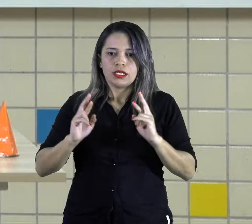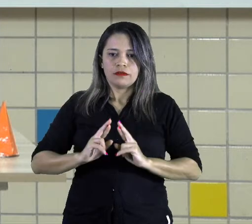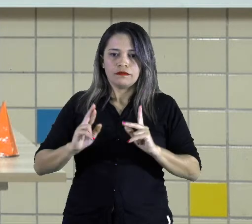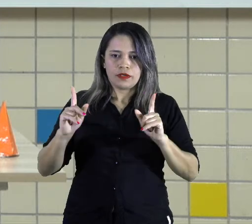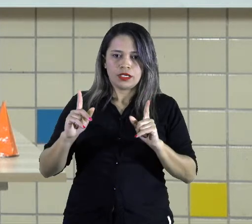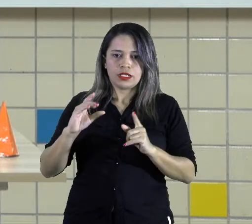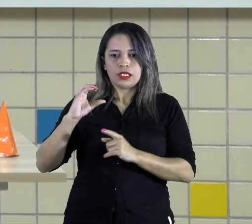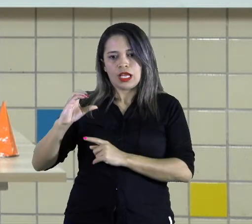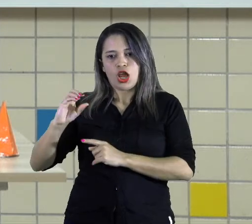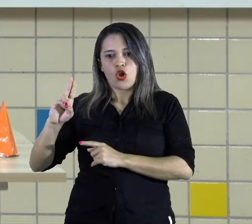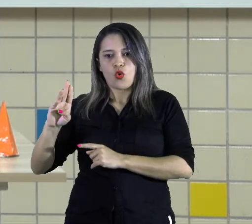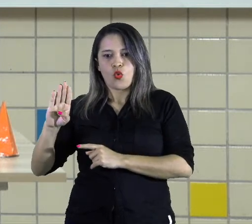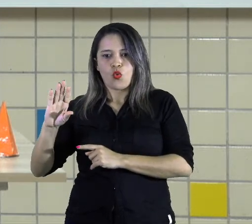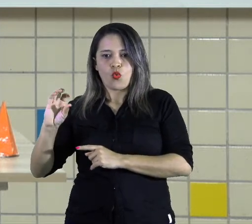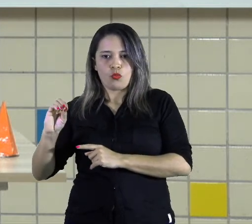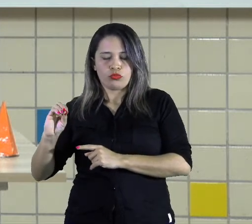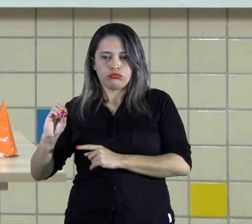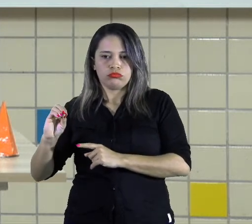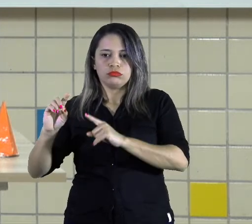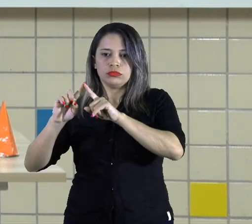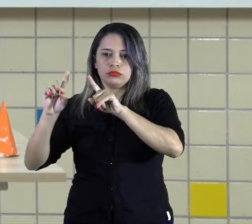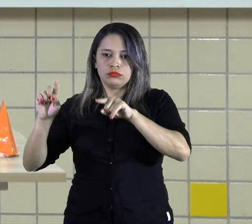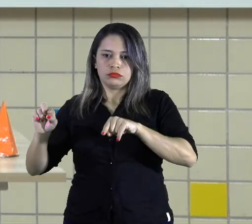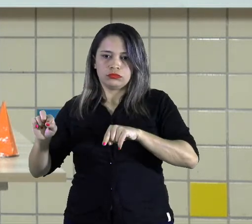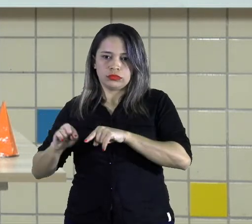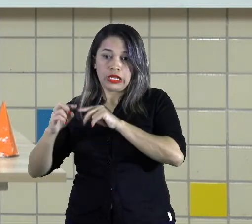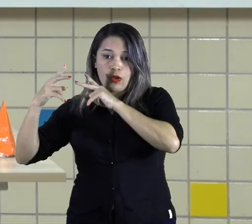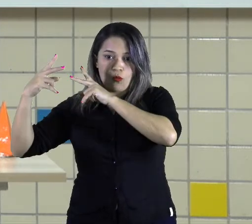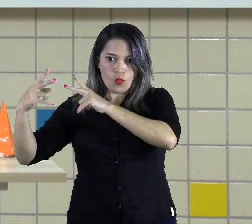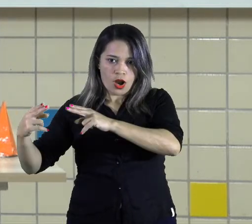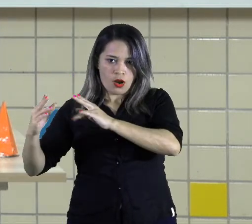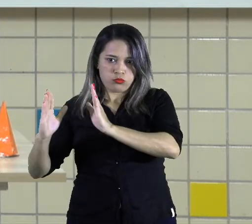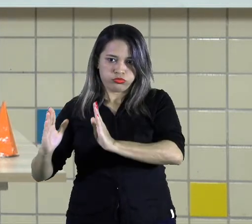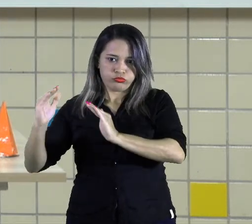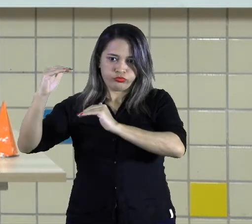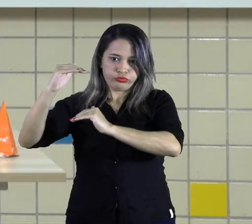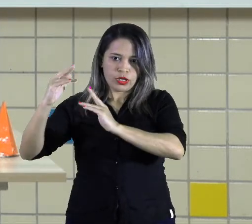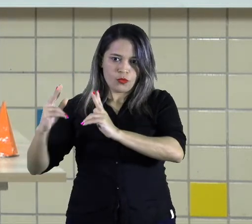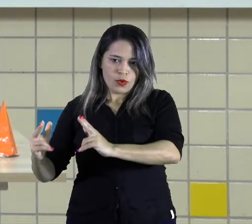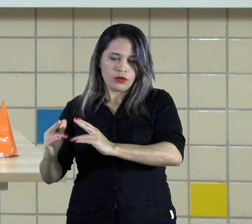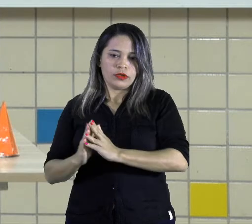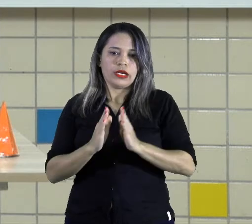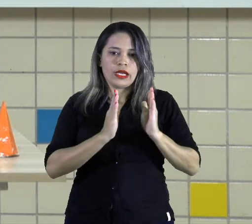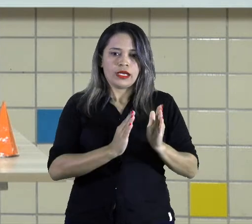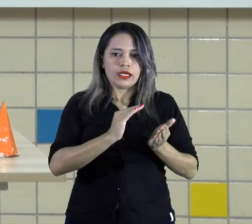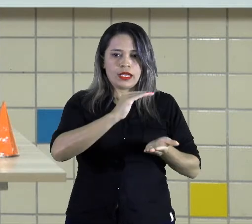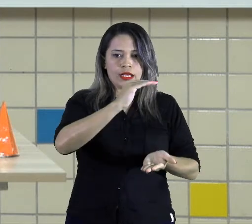né? Porque ele tem todos os lados iguais. E esse nós damos o nome